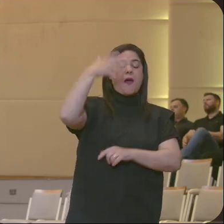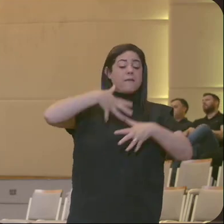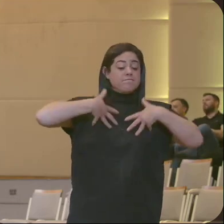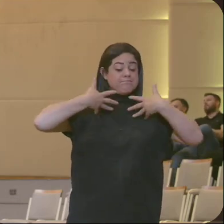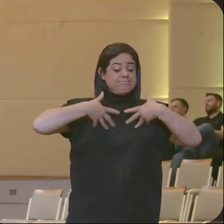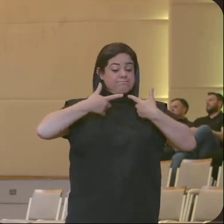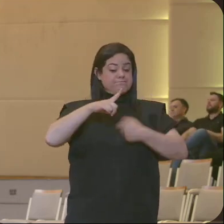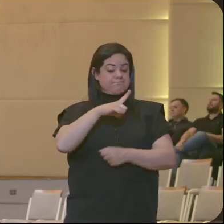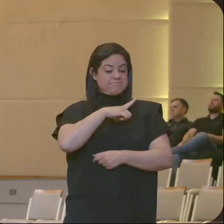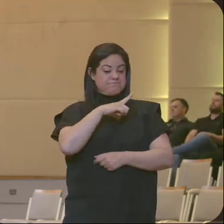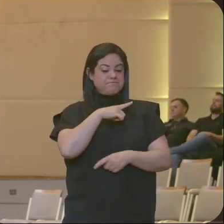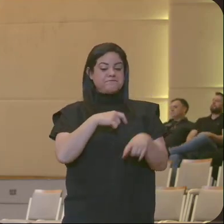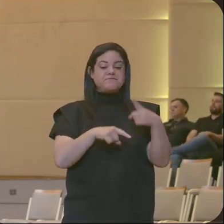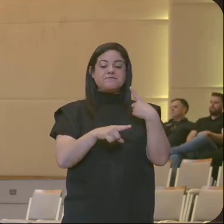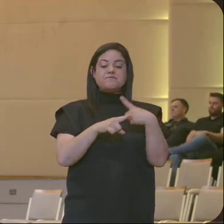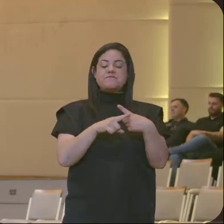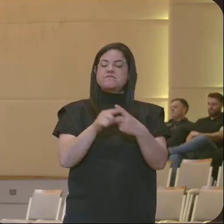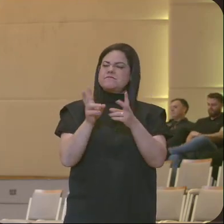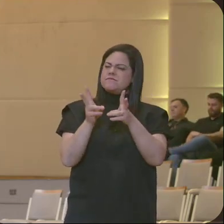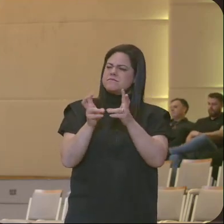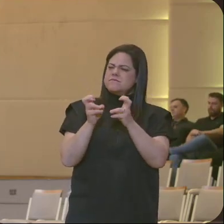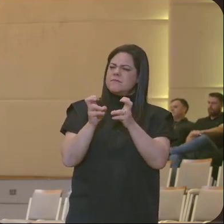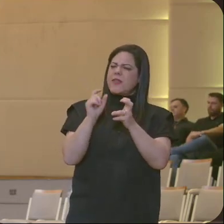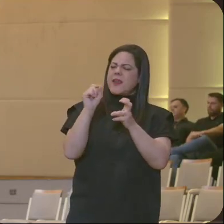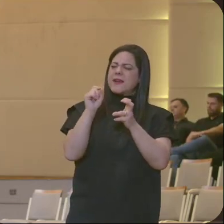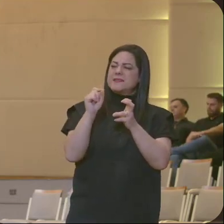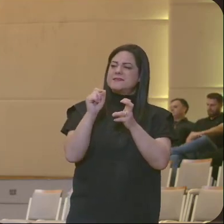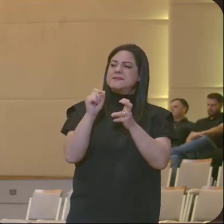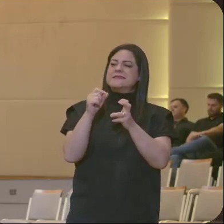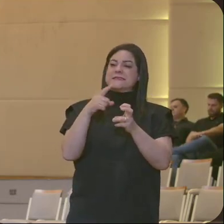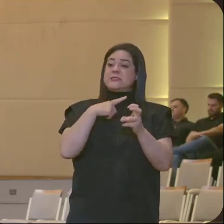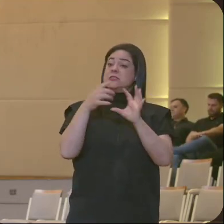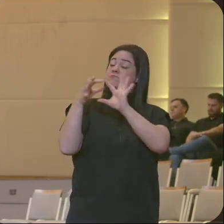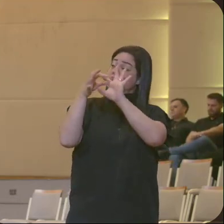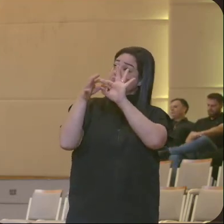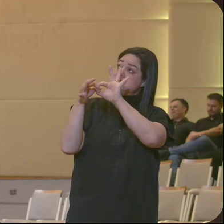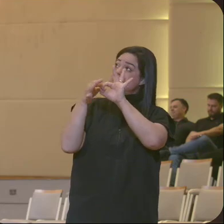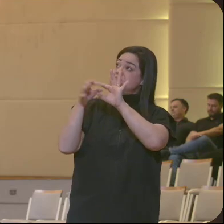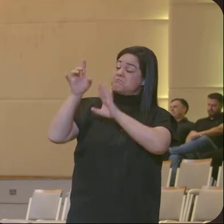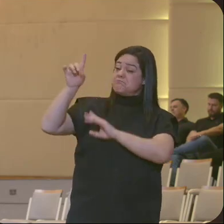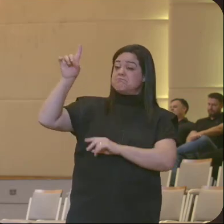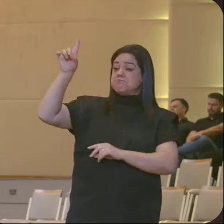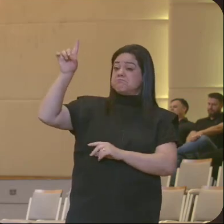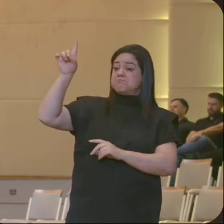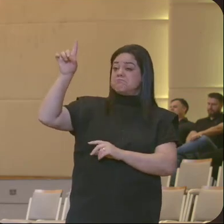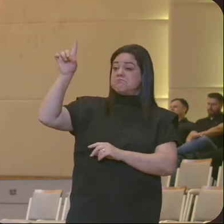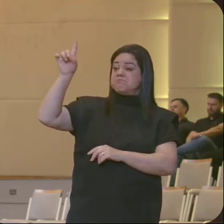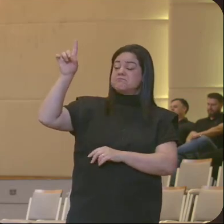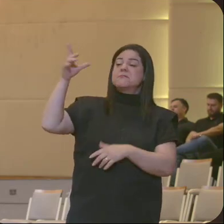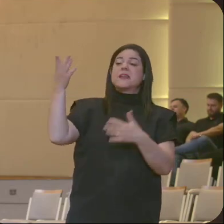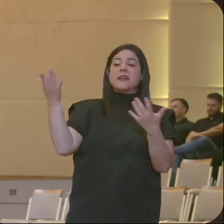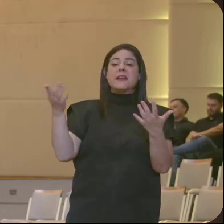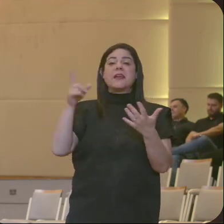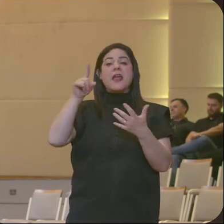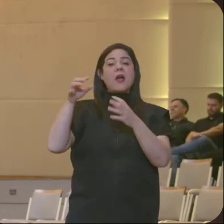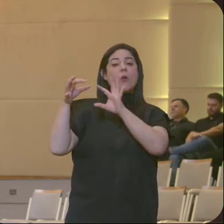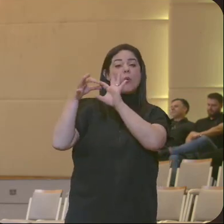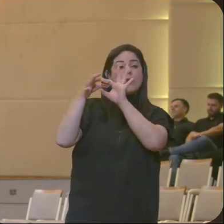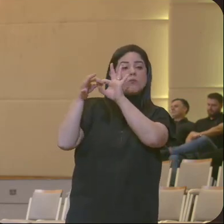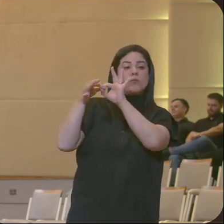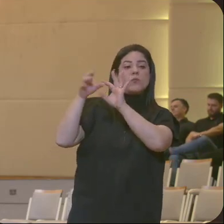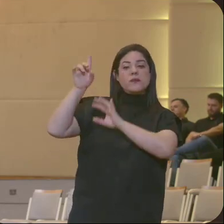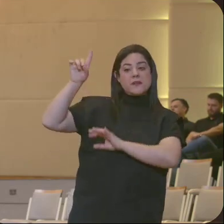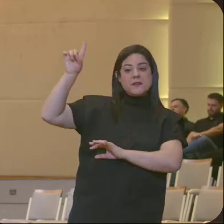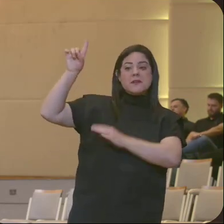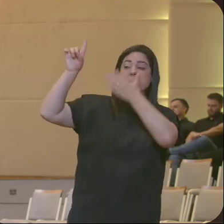alegraram, porque eles perceberam que estavam em comunhão com o Senhor. E que essa comunhão,